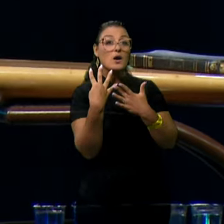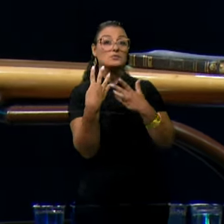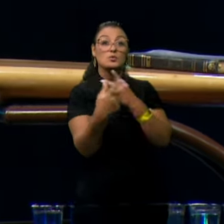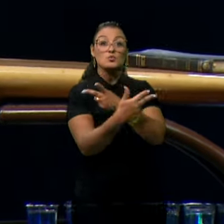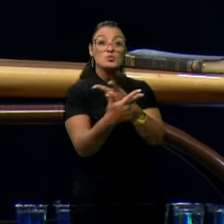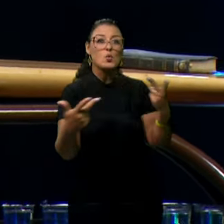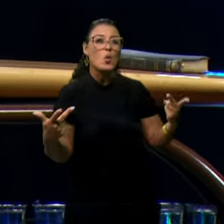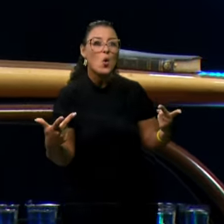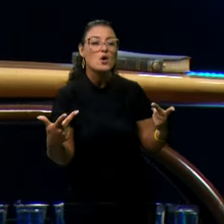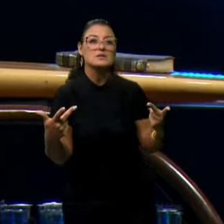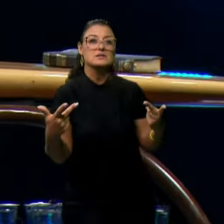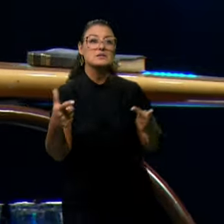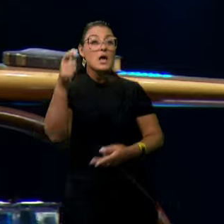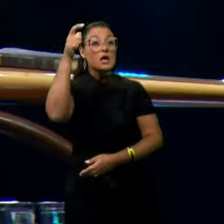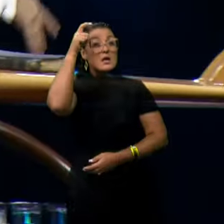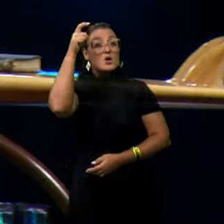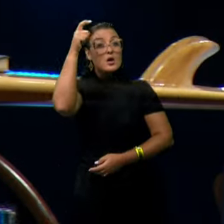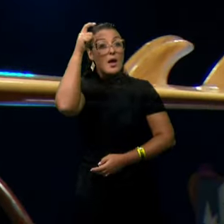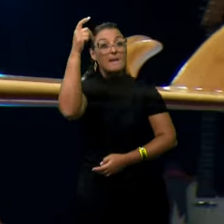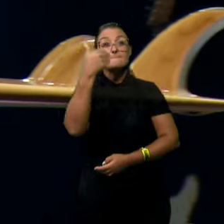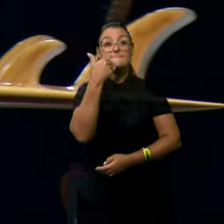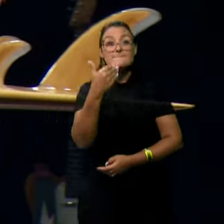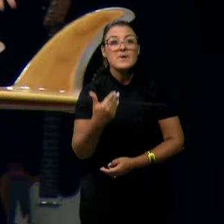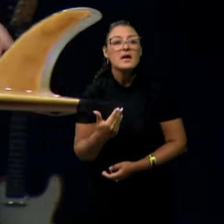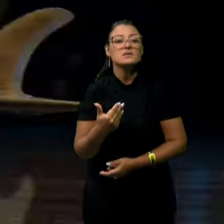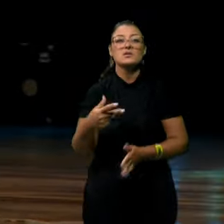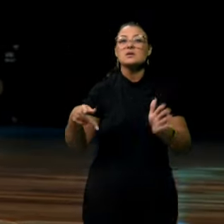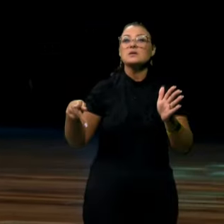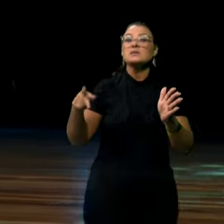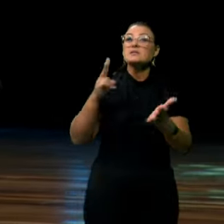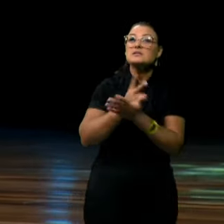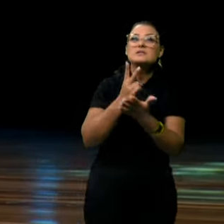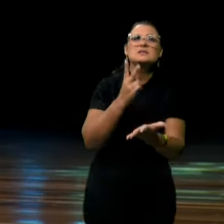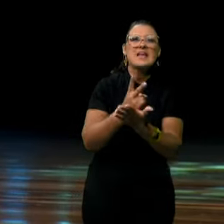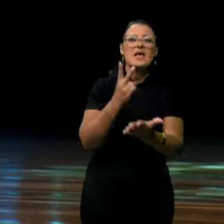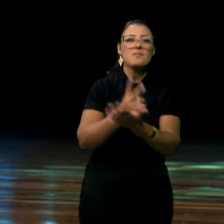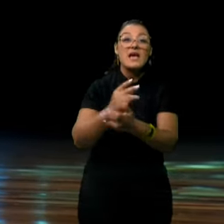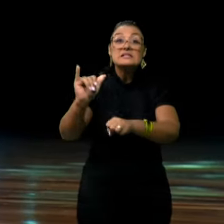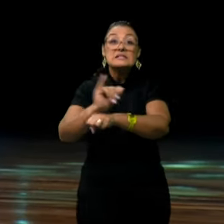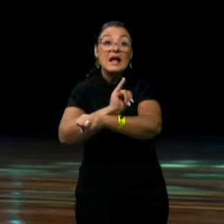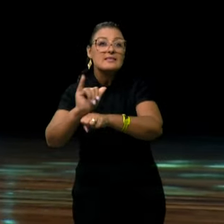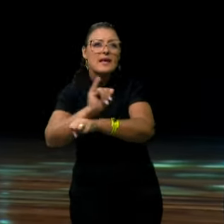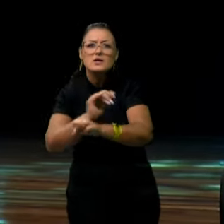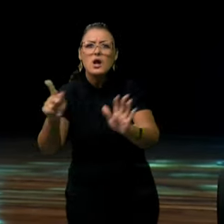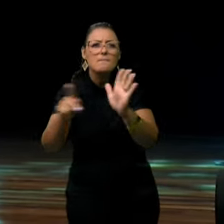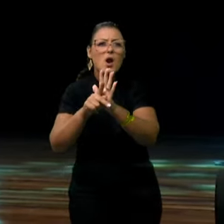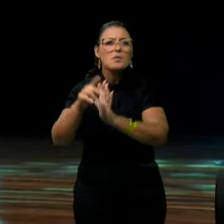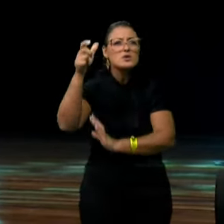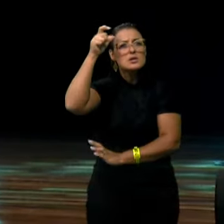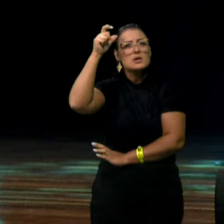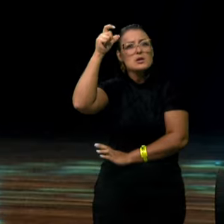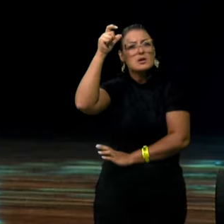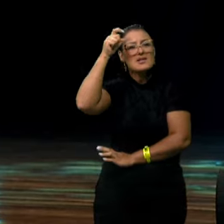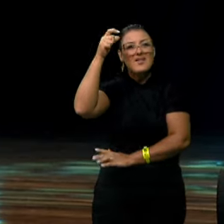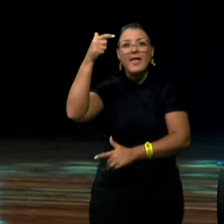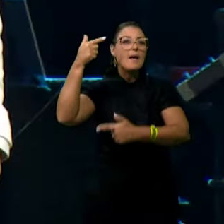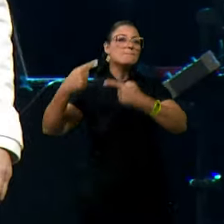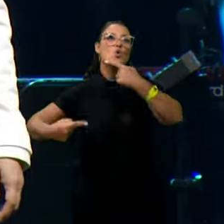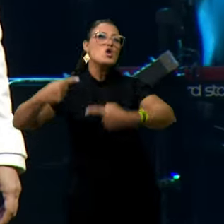Esse é o plano de Satanás não é de um partido político não é de uma cidade não é de uma nação é o que Satanás quer